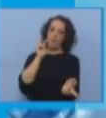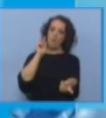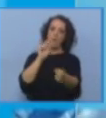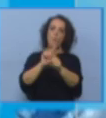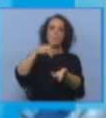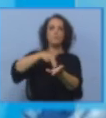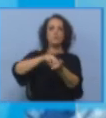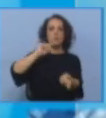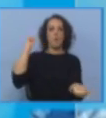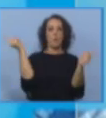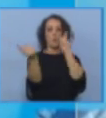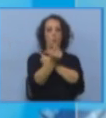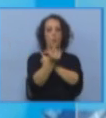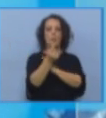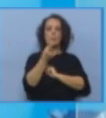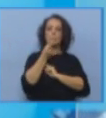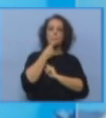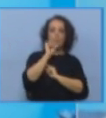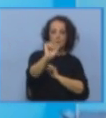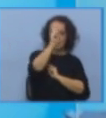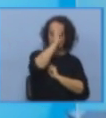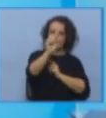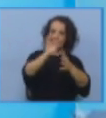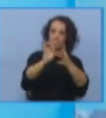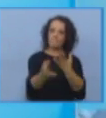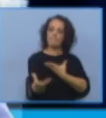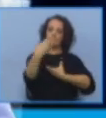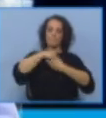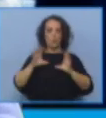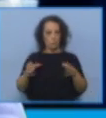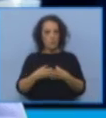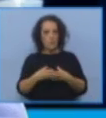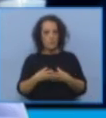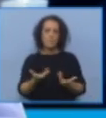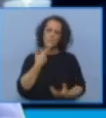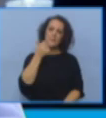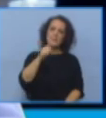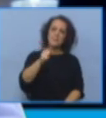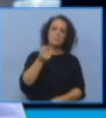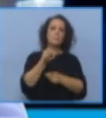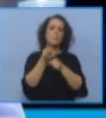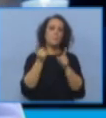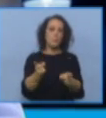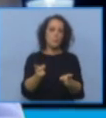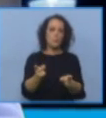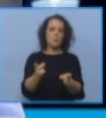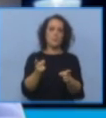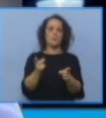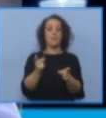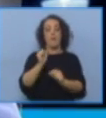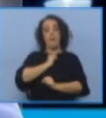suas especificidades e integrá-lo na nossa comunidade? É porque eu acho que, portanto, aquilo que